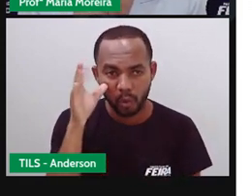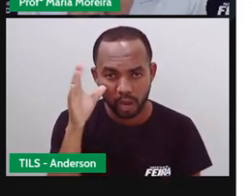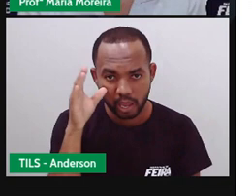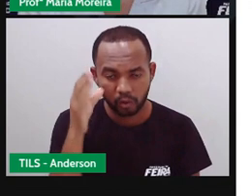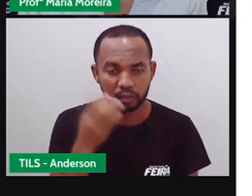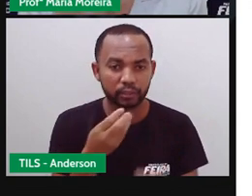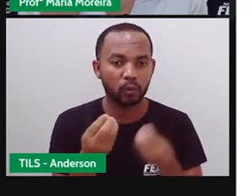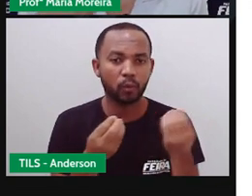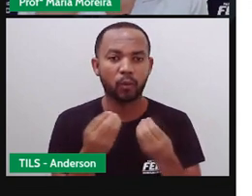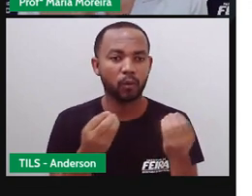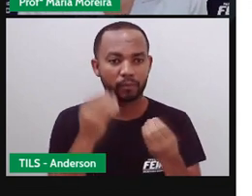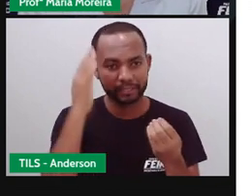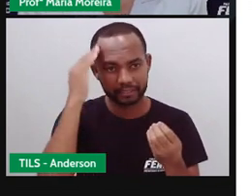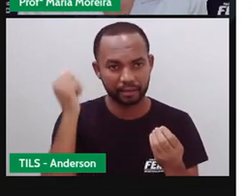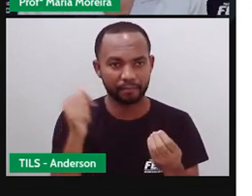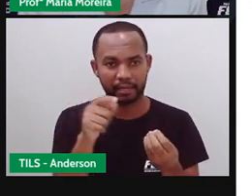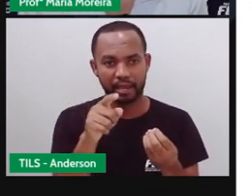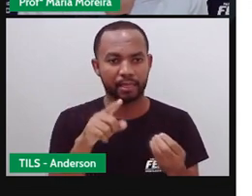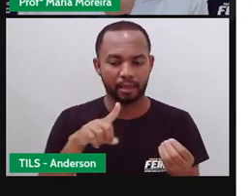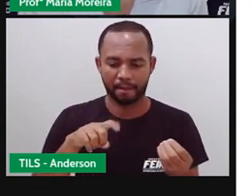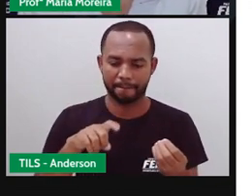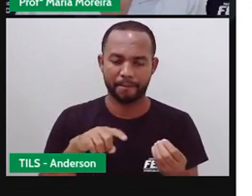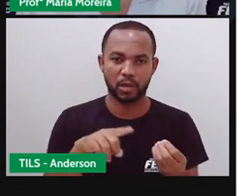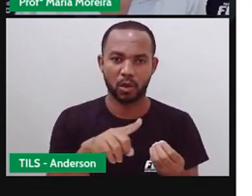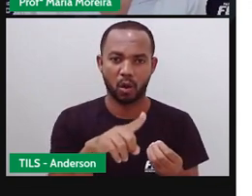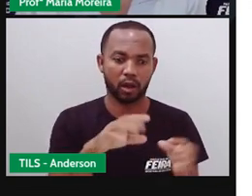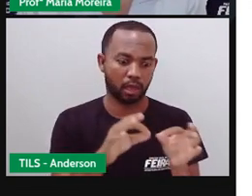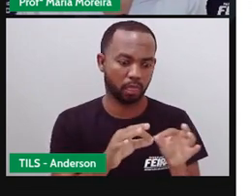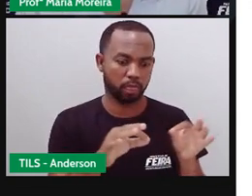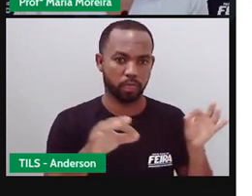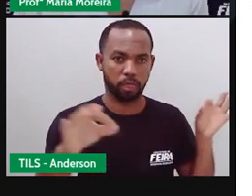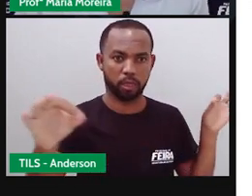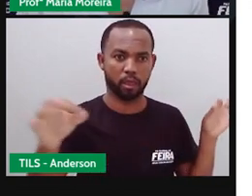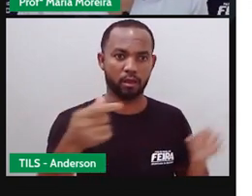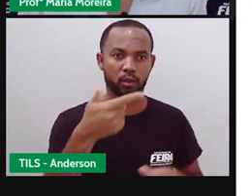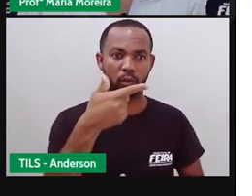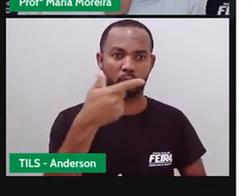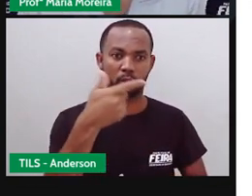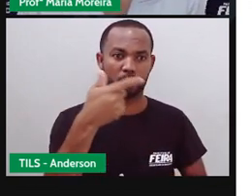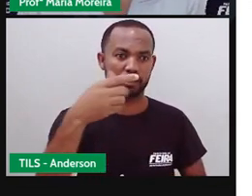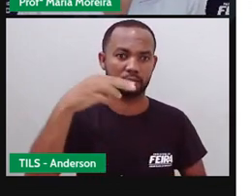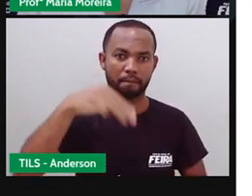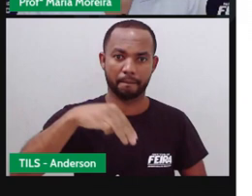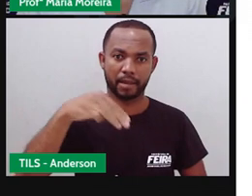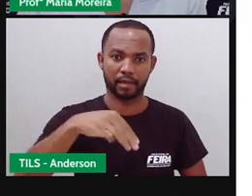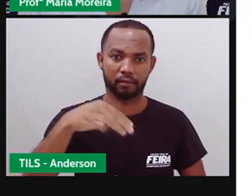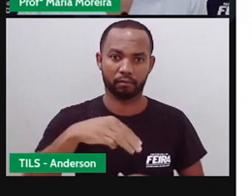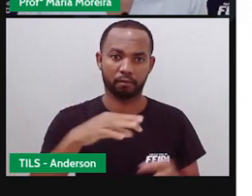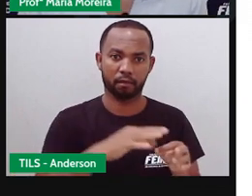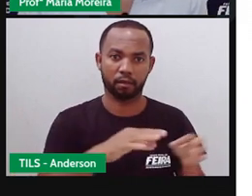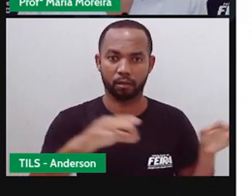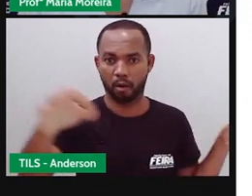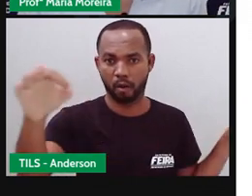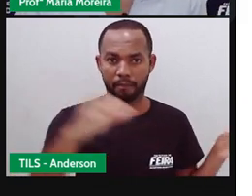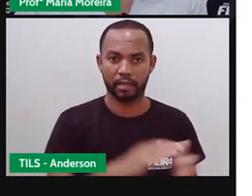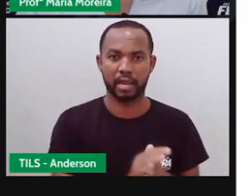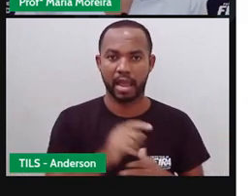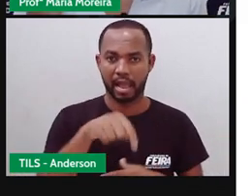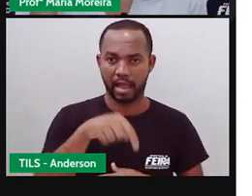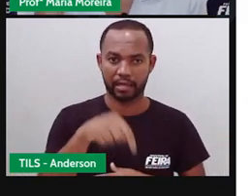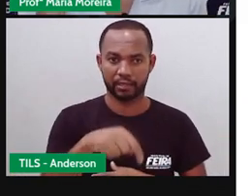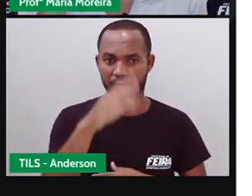eu fui procurar saber sobre essas minhocas de dois metros de comprimento né ela já não são comuns aqui no Brasil Ah